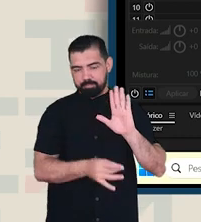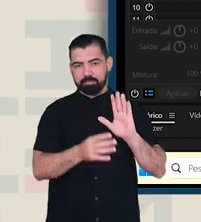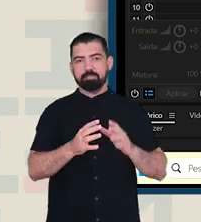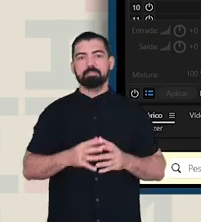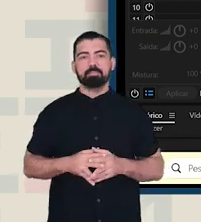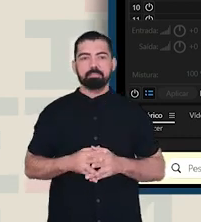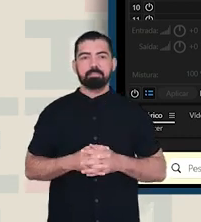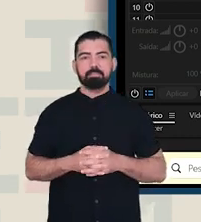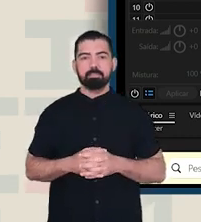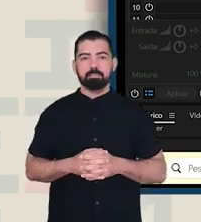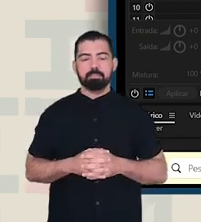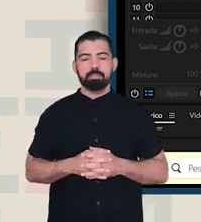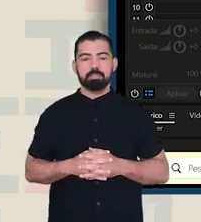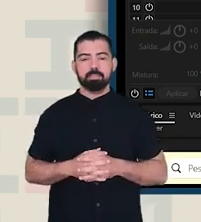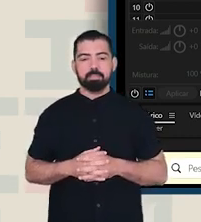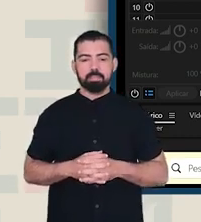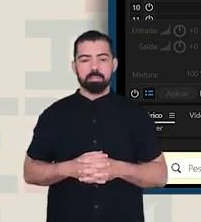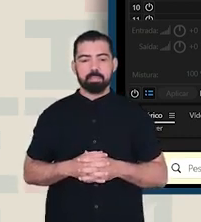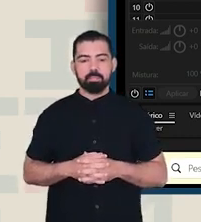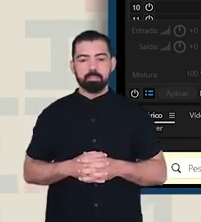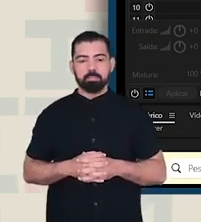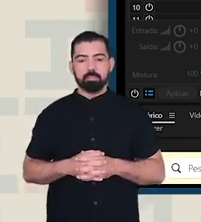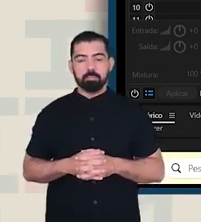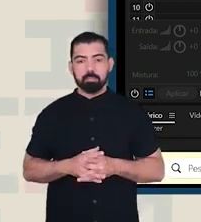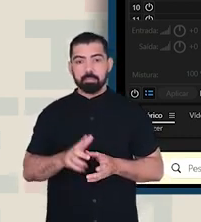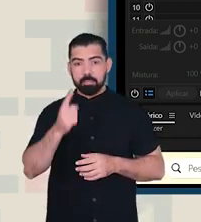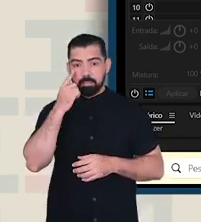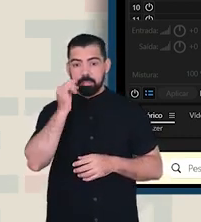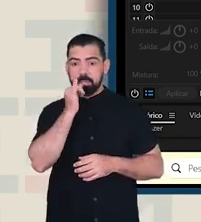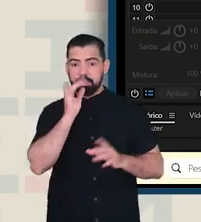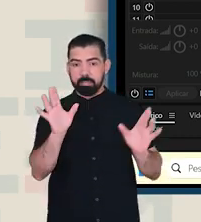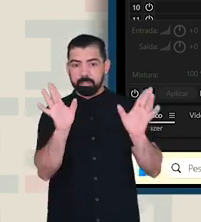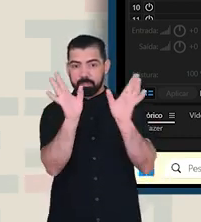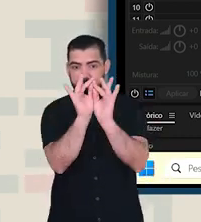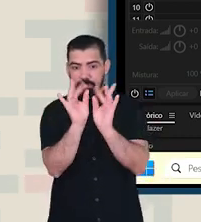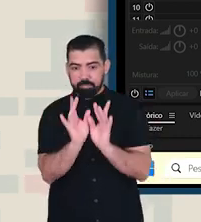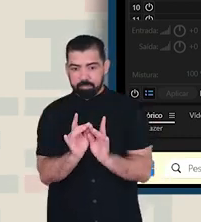Smalley. Certo? Deixa eu pegar a cola.